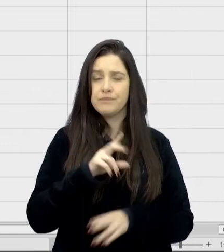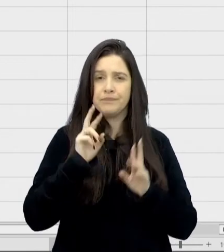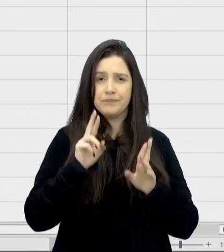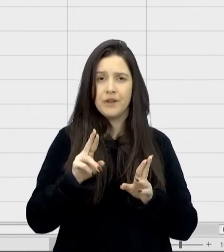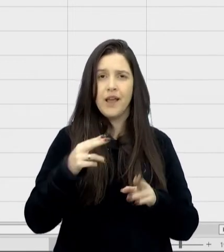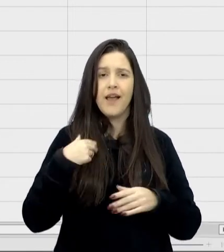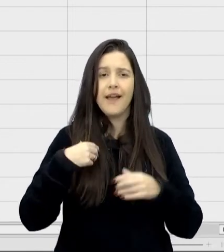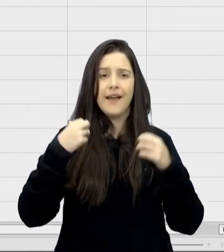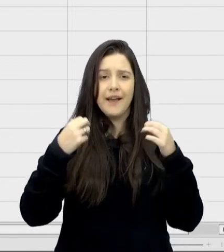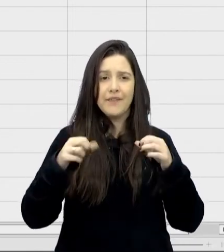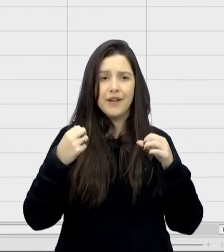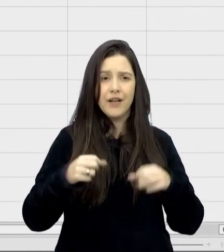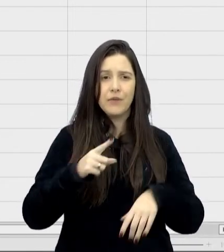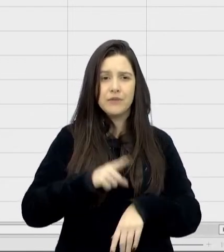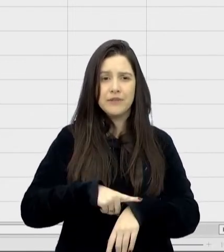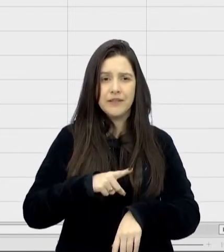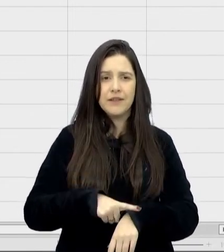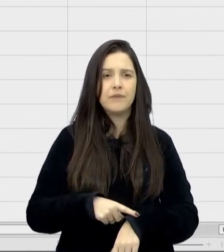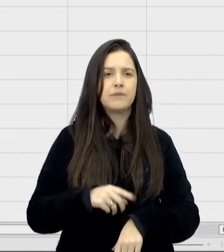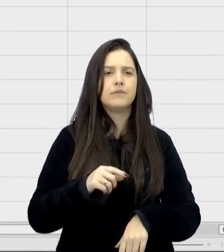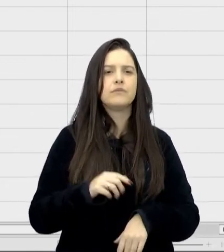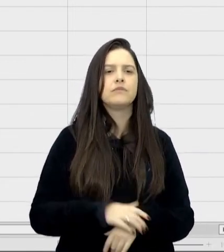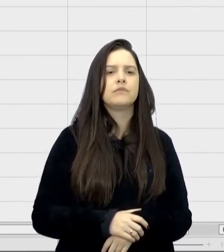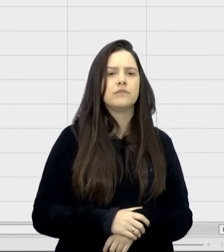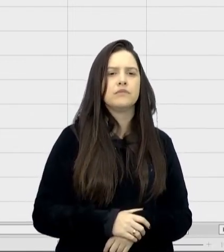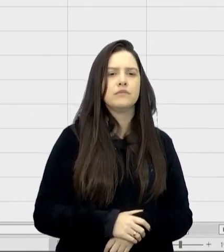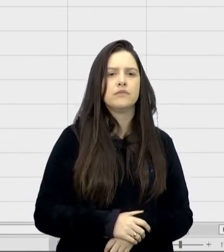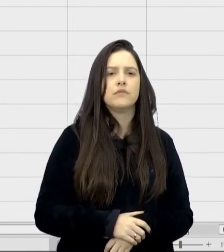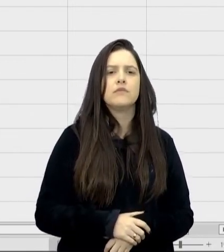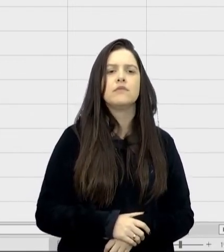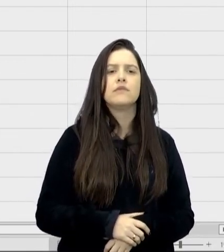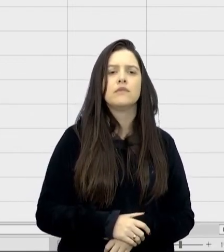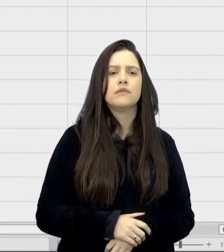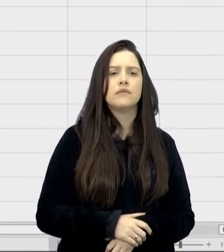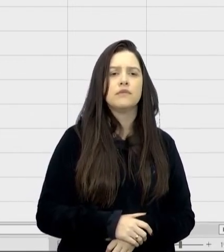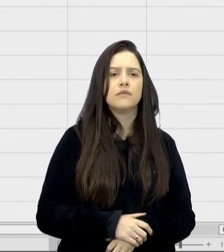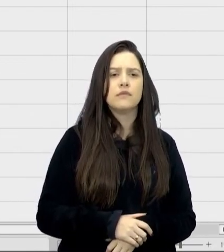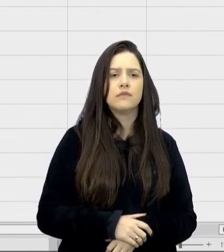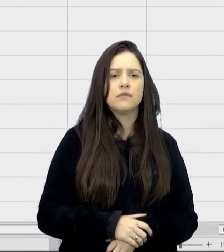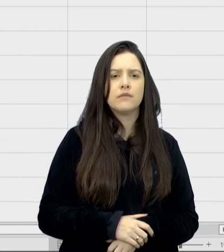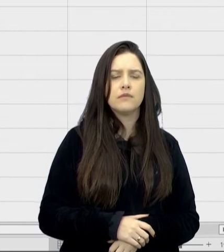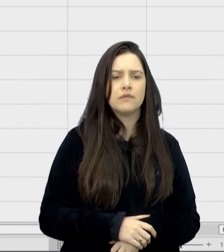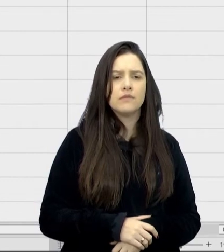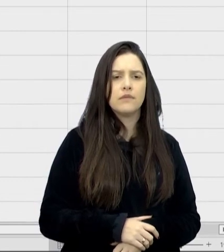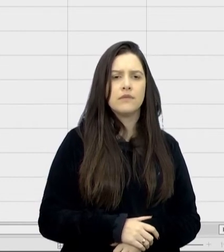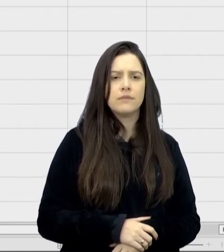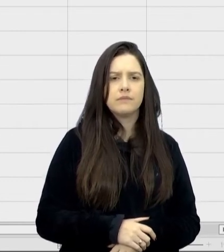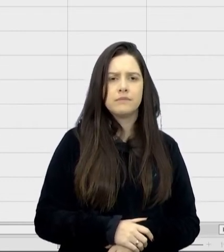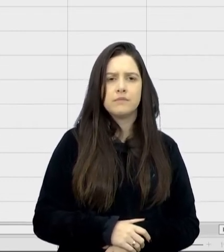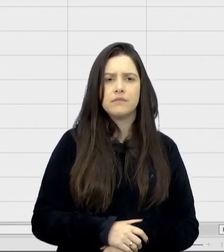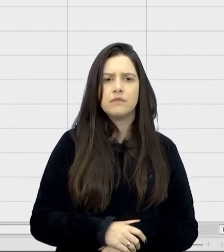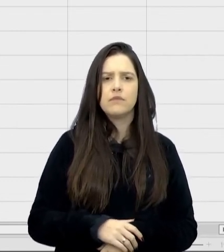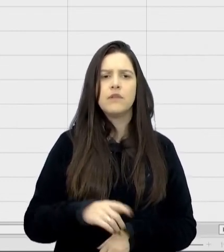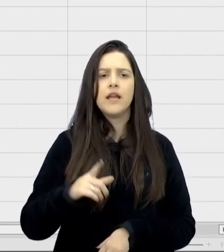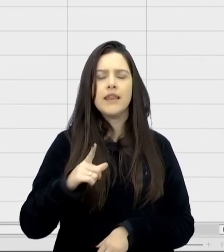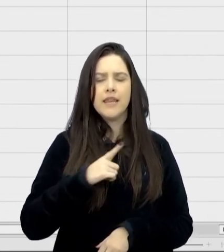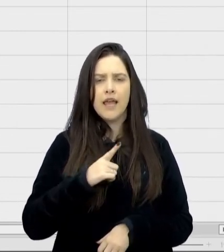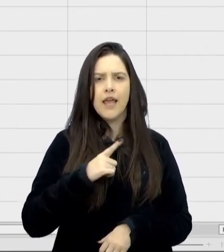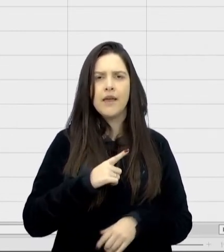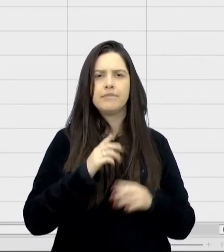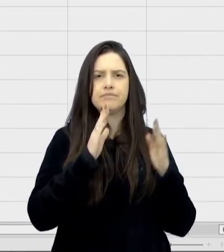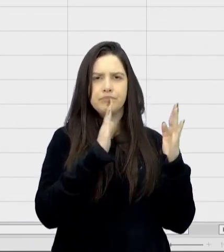aqui a variável tempo. Espero que dê tempo, temos 5 minutos. E aqui a variável desintegração,